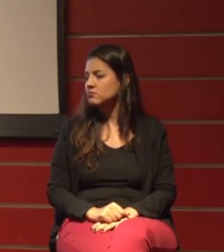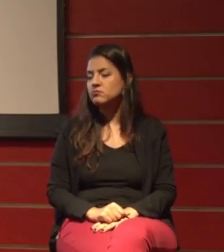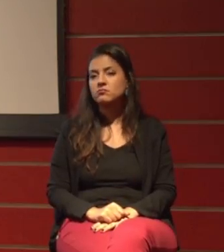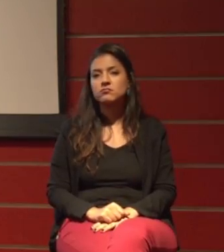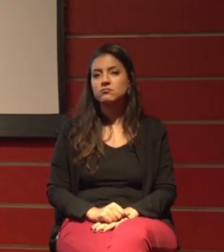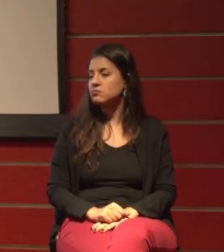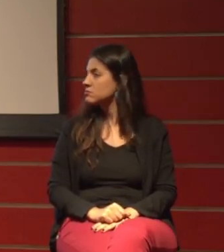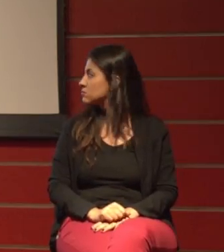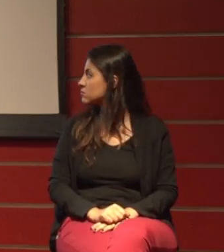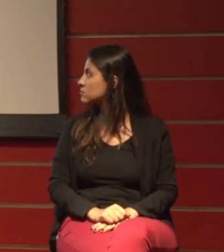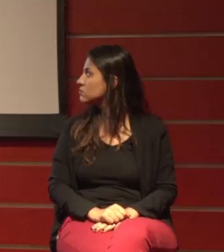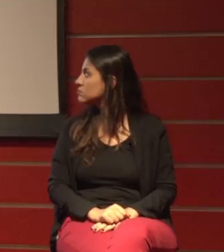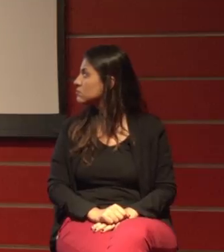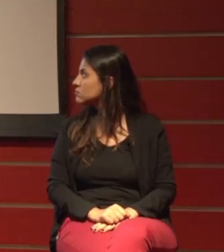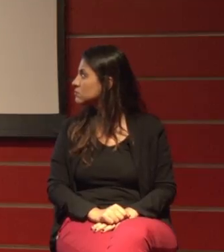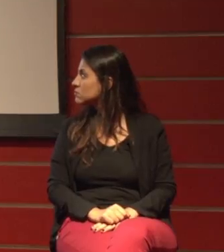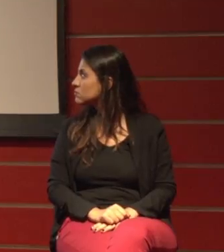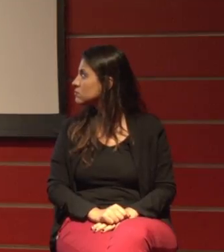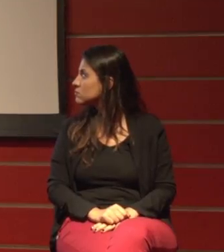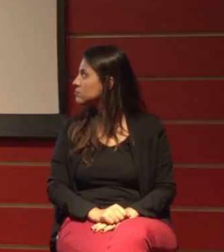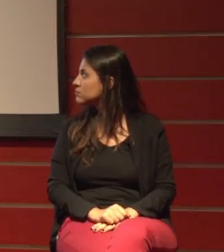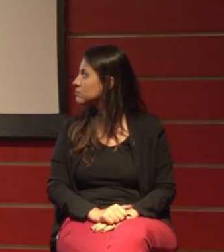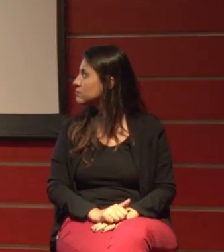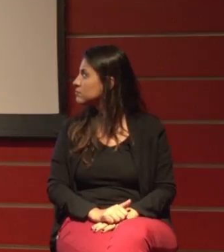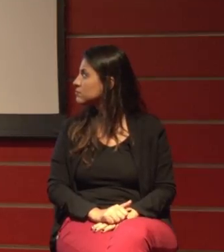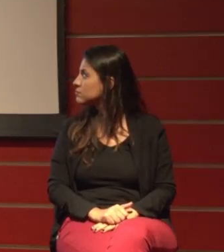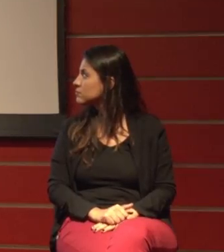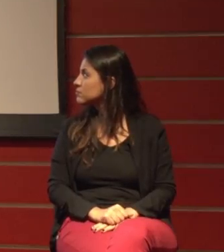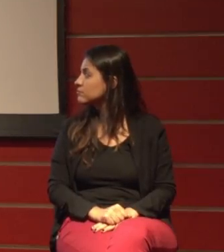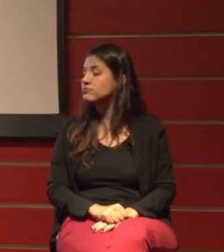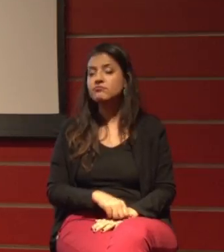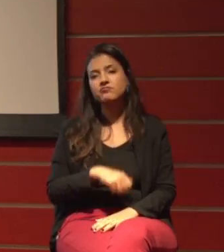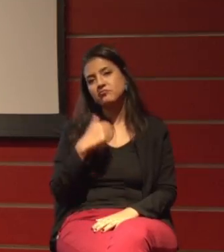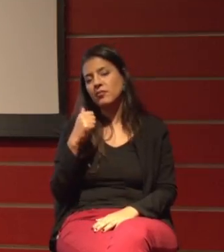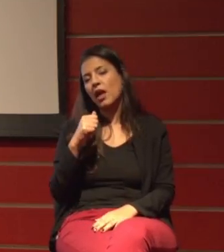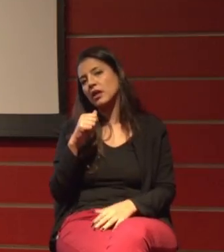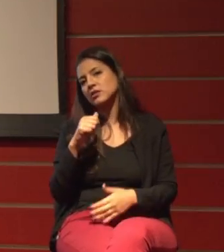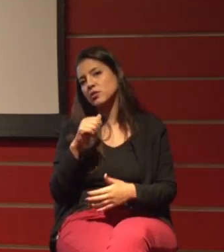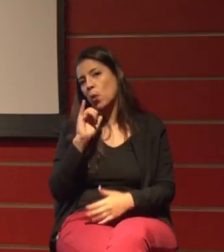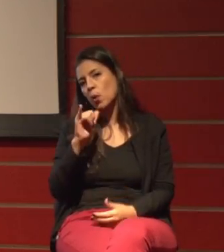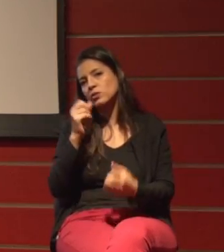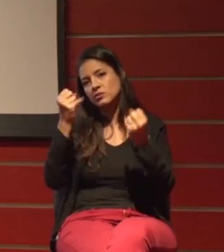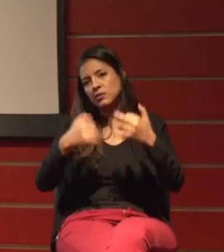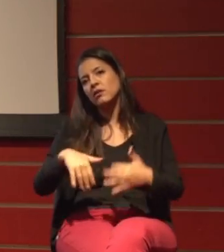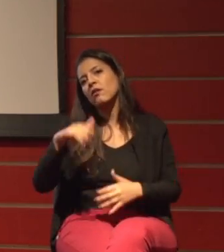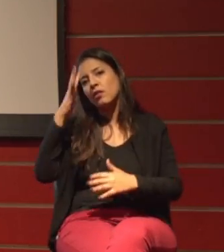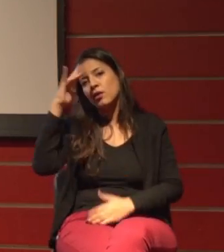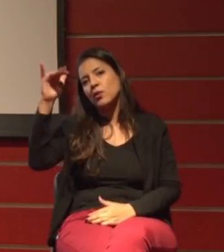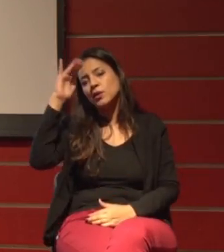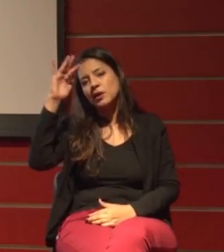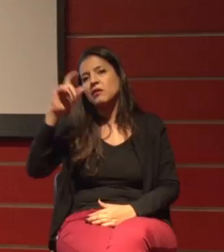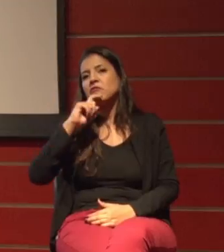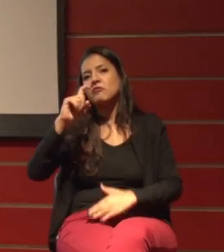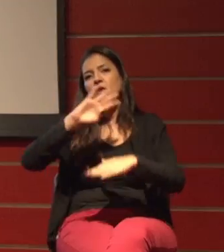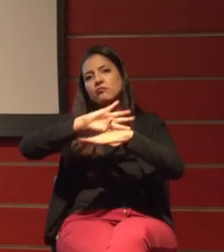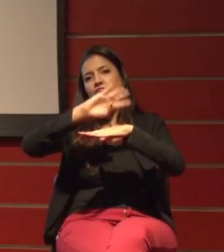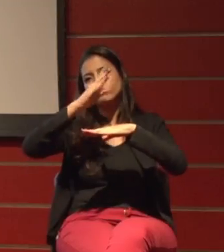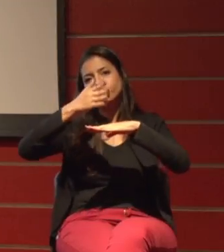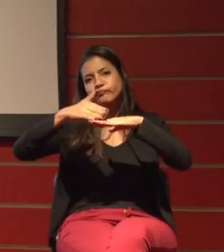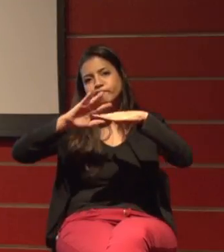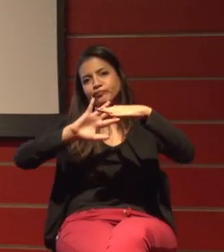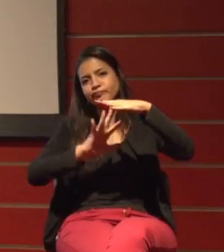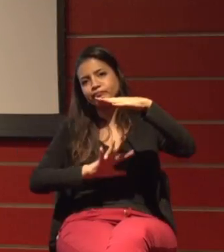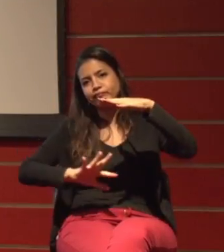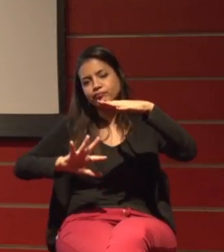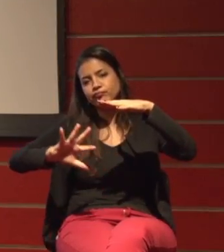Eh e tem essa teoria né do iceberg desenvolvida